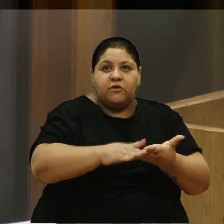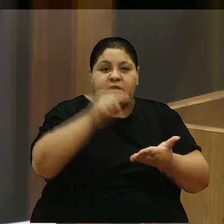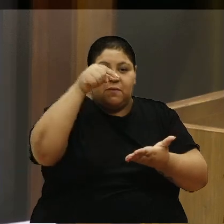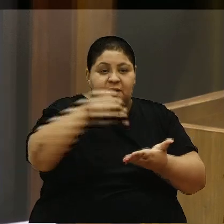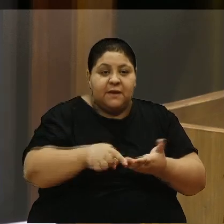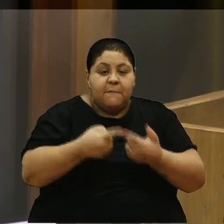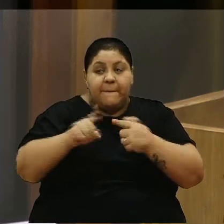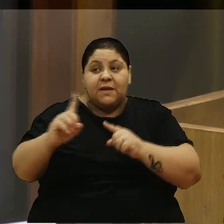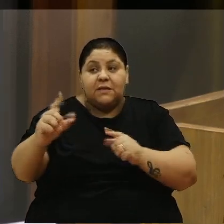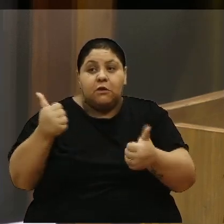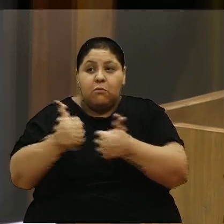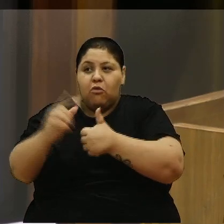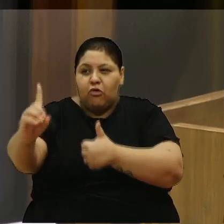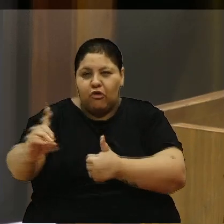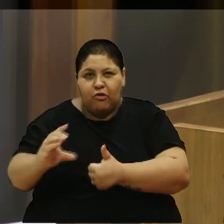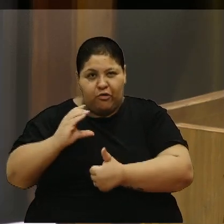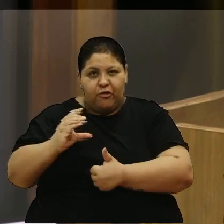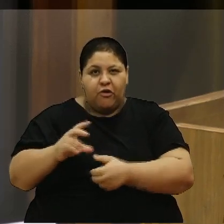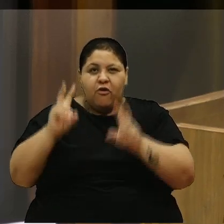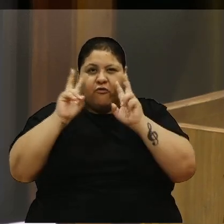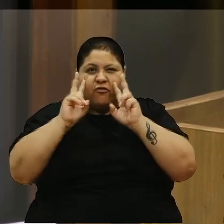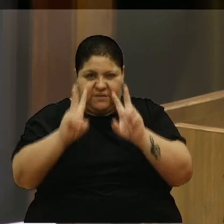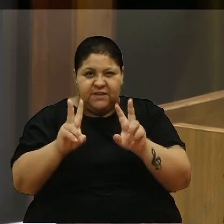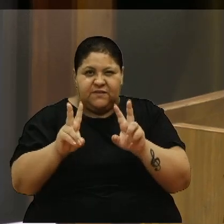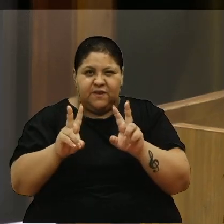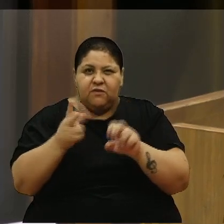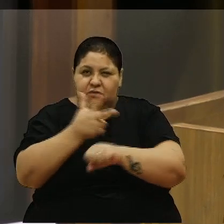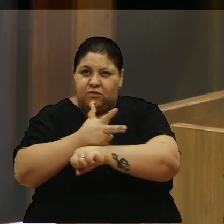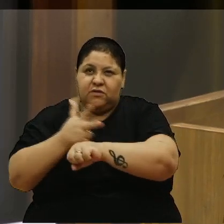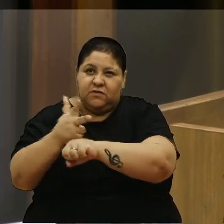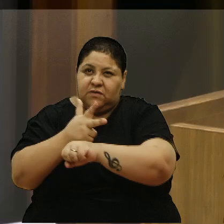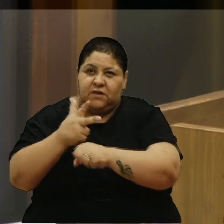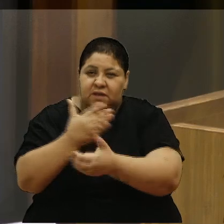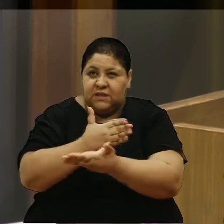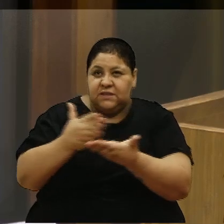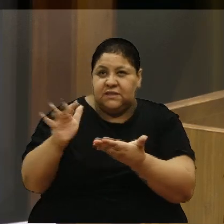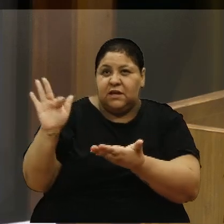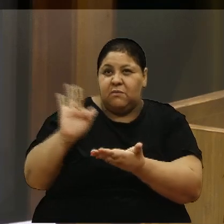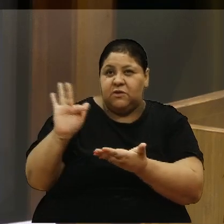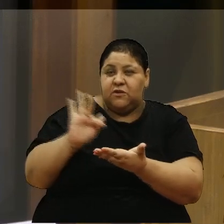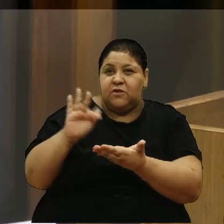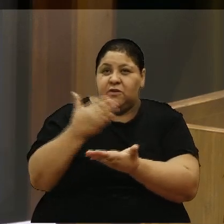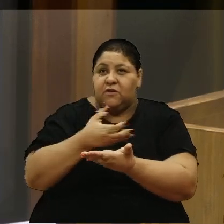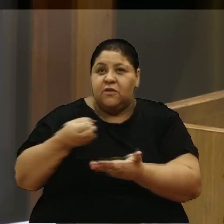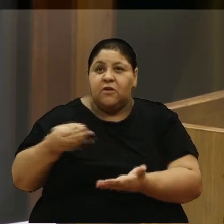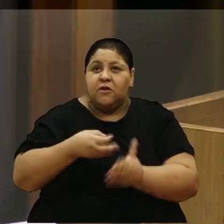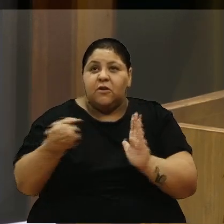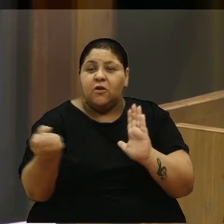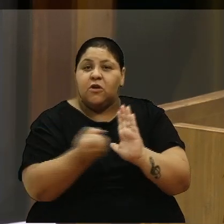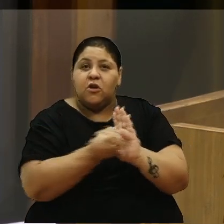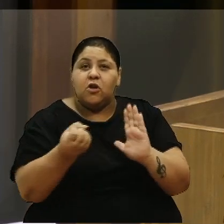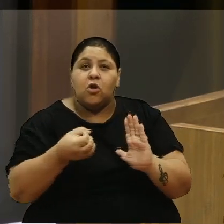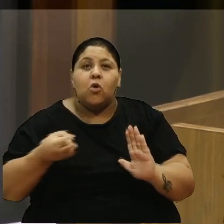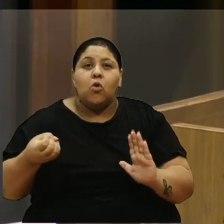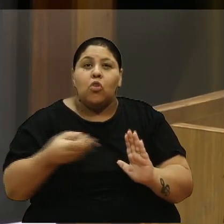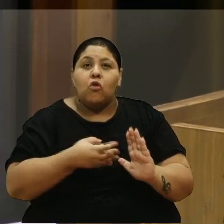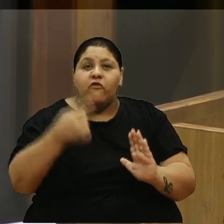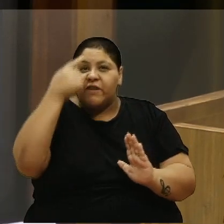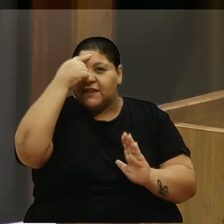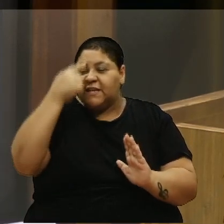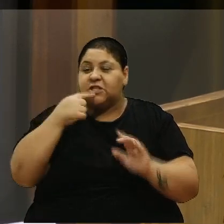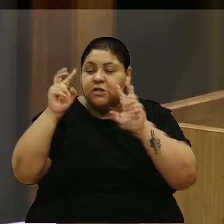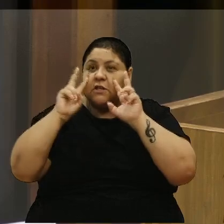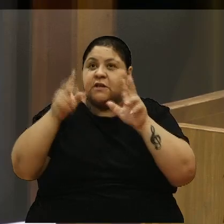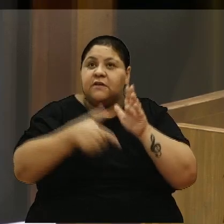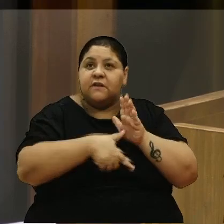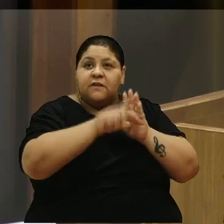clientes. E, por último, vocês viram no vídeo, a gente acabou de lançar em fevereiro a nova marca, que é o novo posicionamento e a identidade visual. Antes